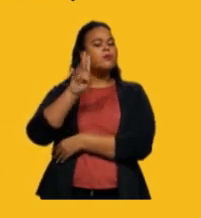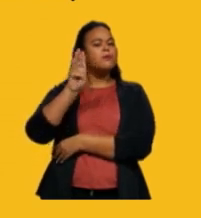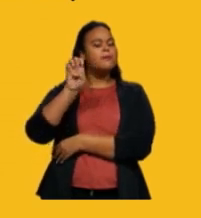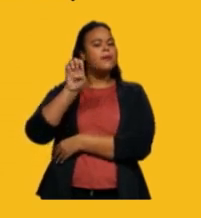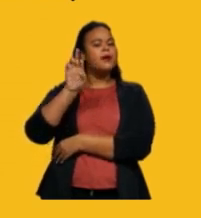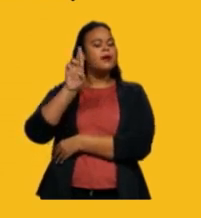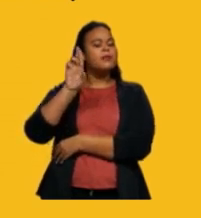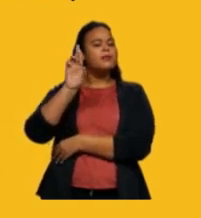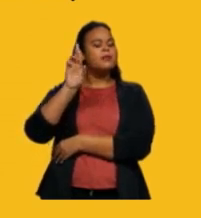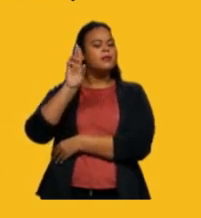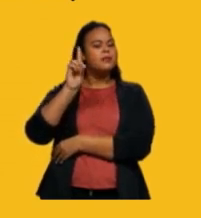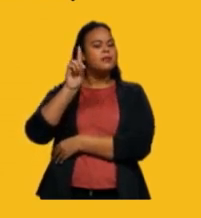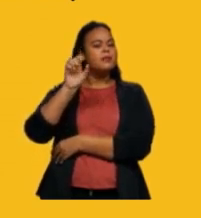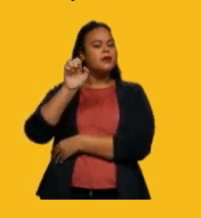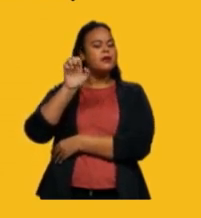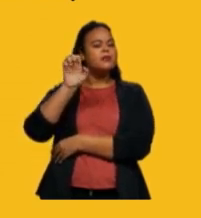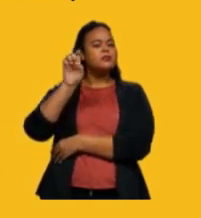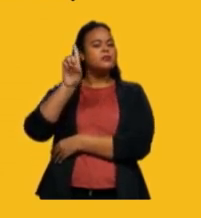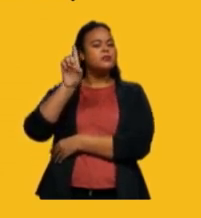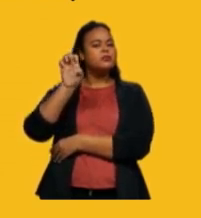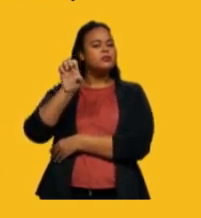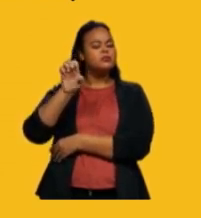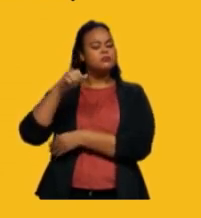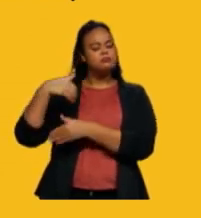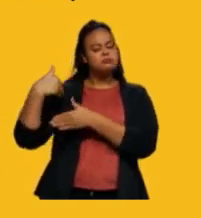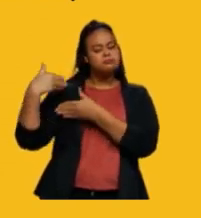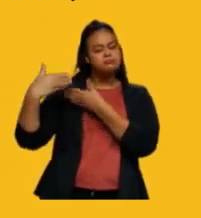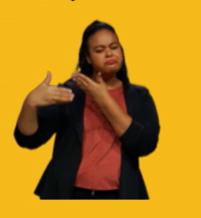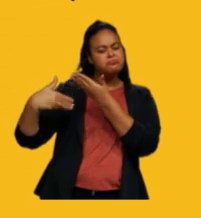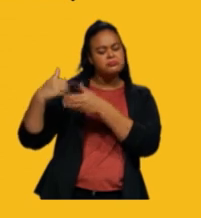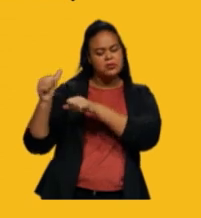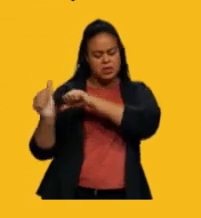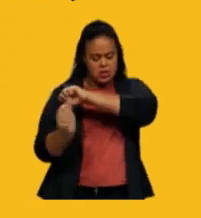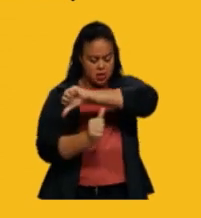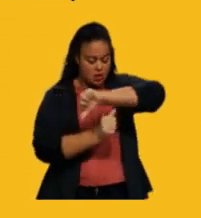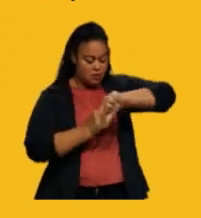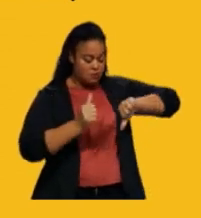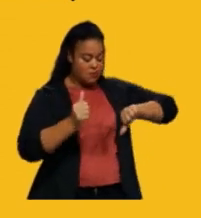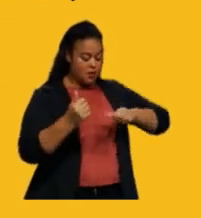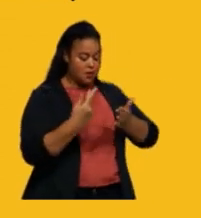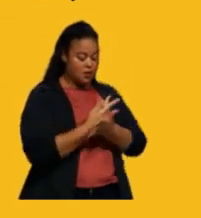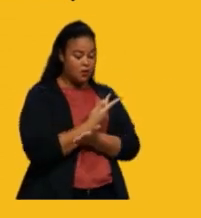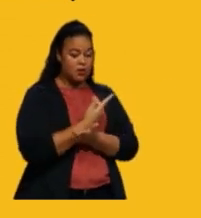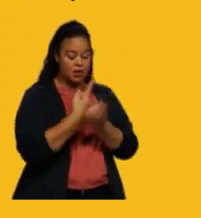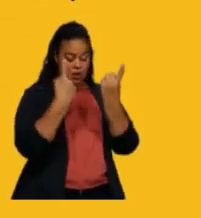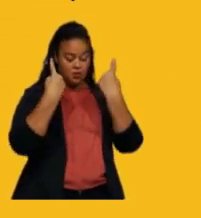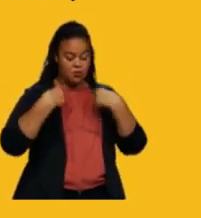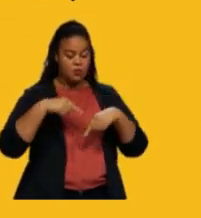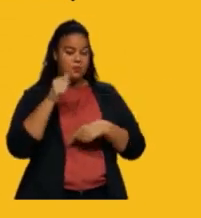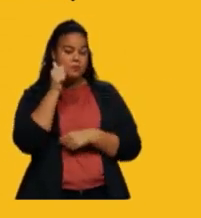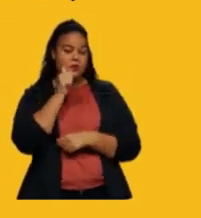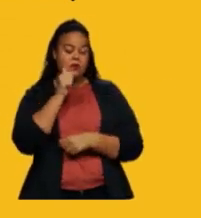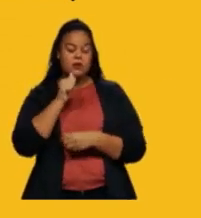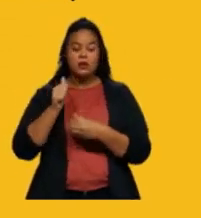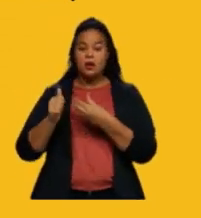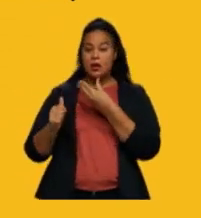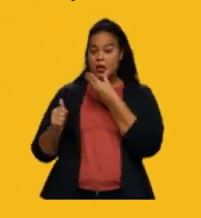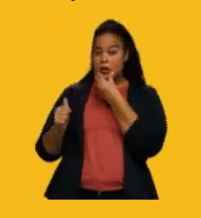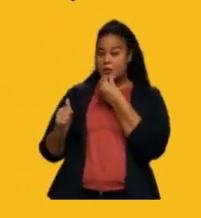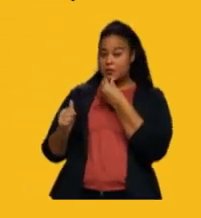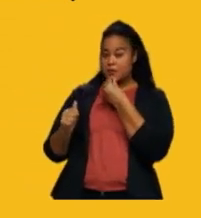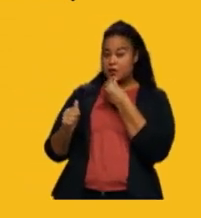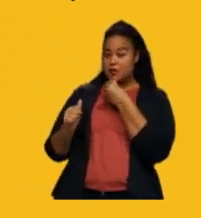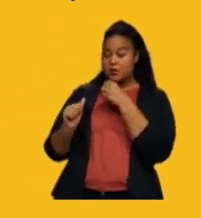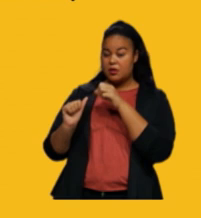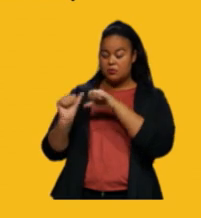são as mudanças que vão acontecendo no corpo dos meninos e das meninas, que essas mudanças, muitas vezes,